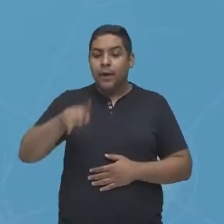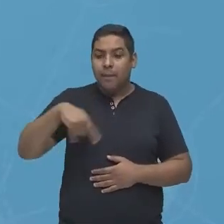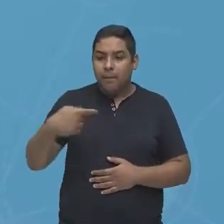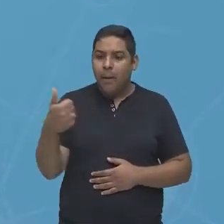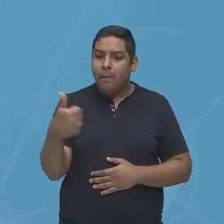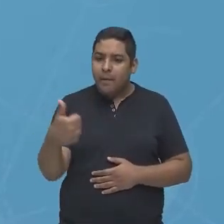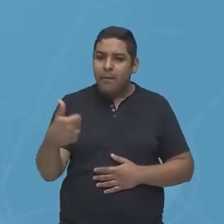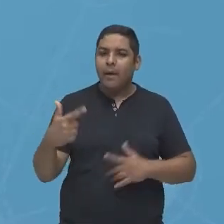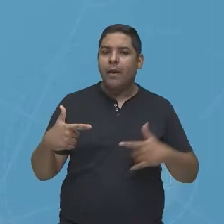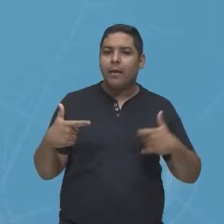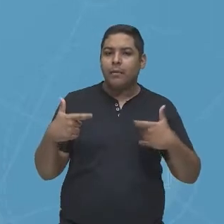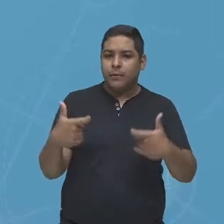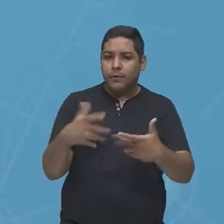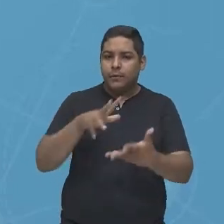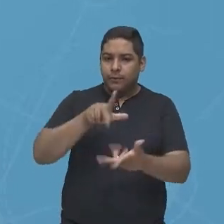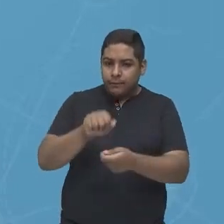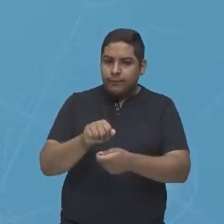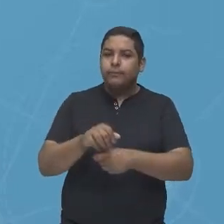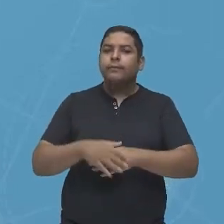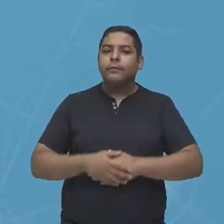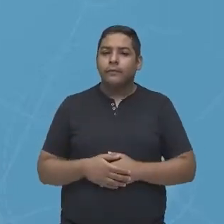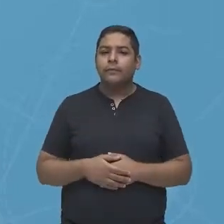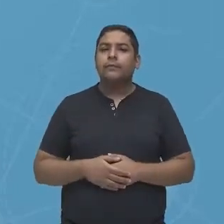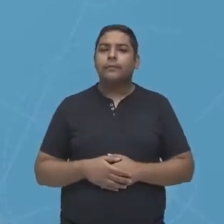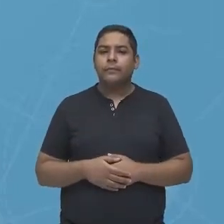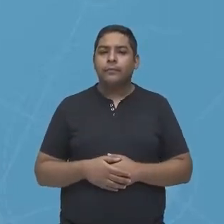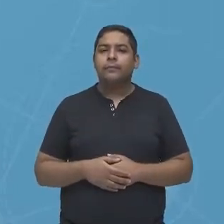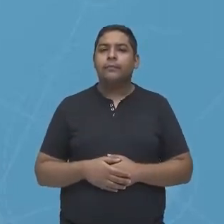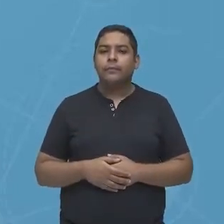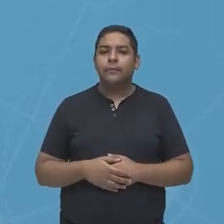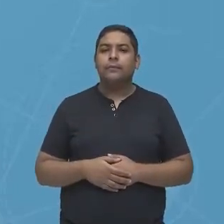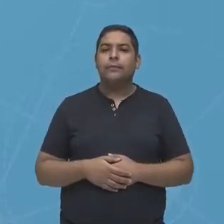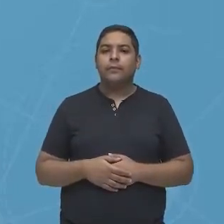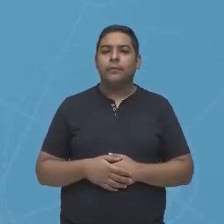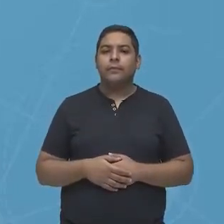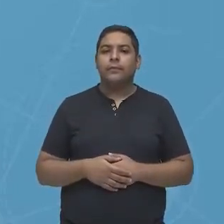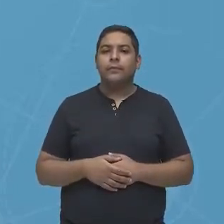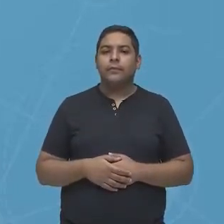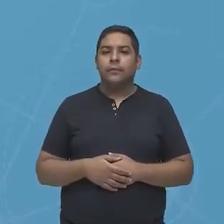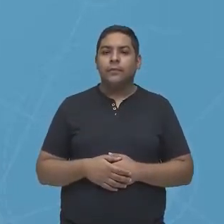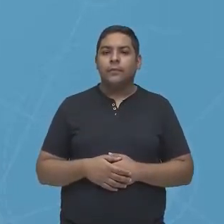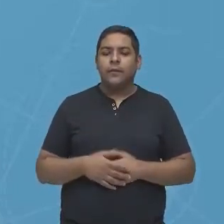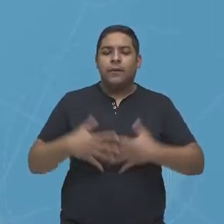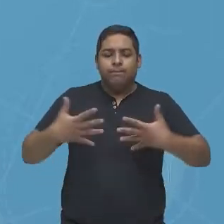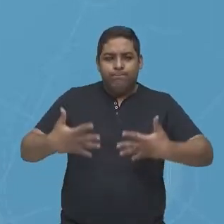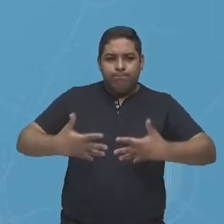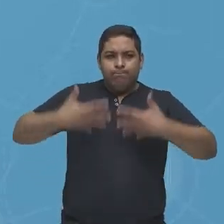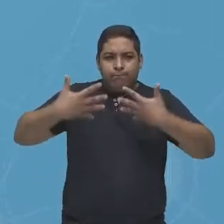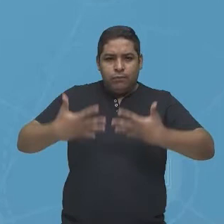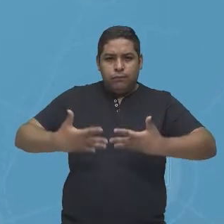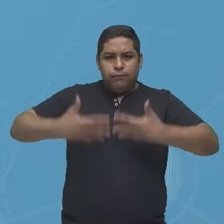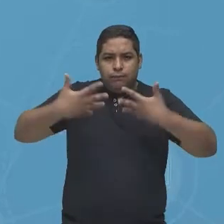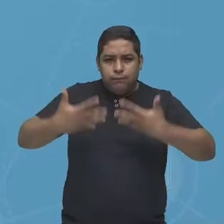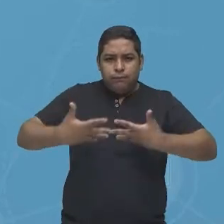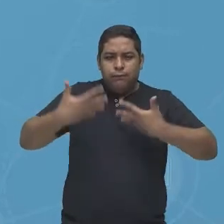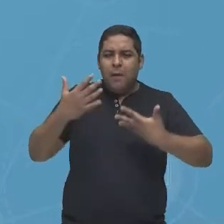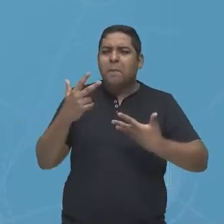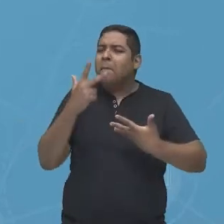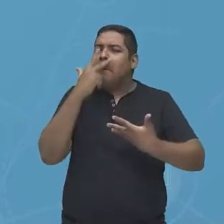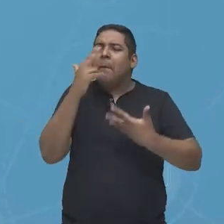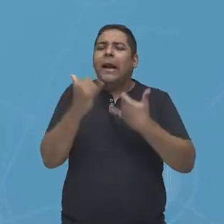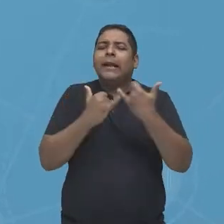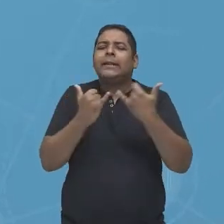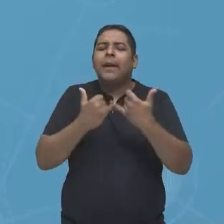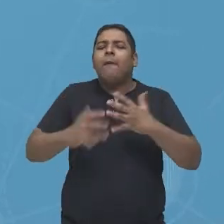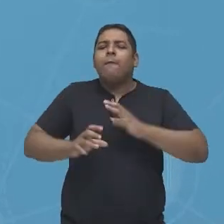para quem perdeu a guerra, vai ser ali um negócio que vai sendo alimentado. Sabe aquele monstrinho, igual a fome, quando vai crescendo ali dentro da gente?